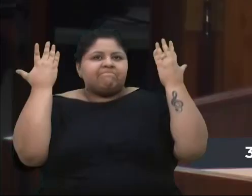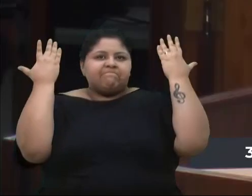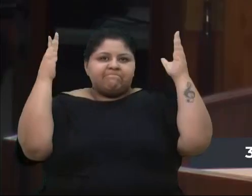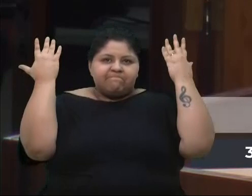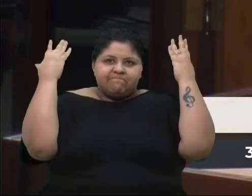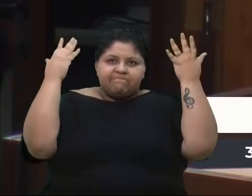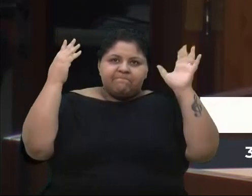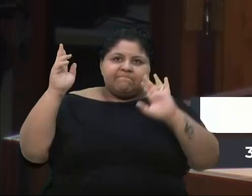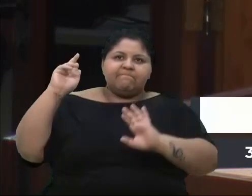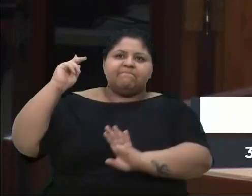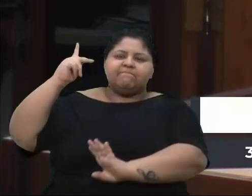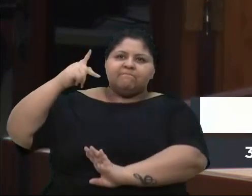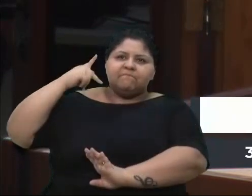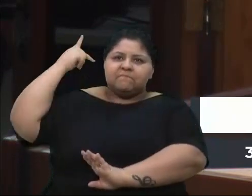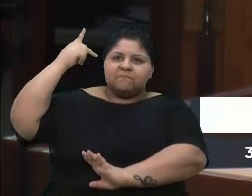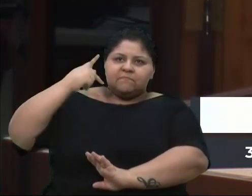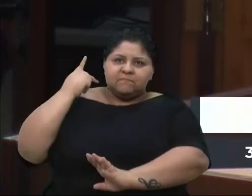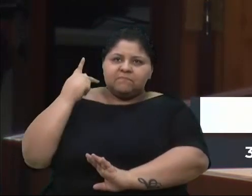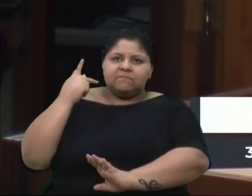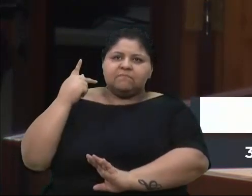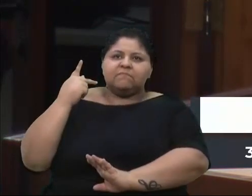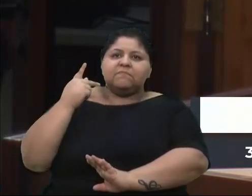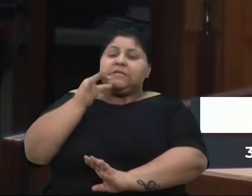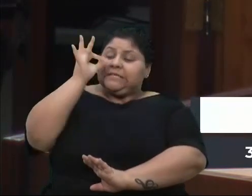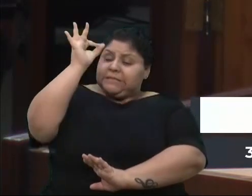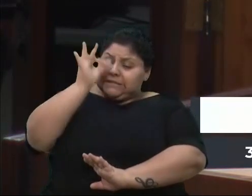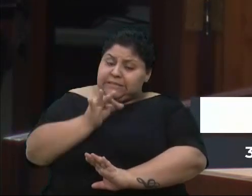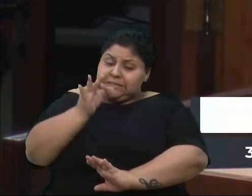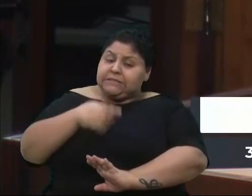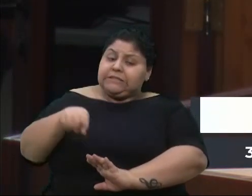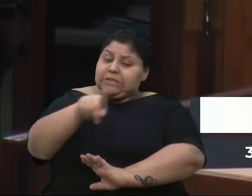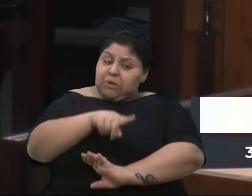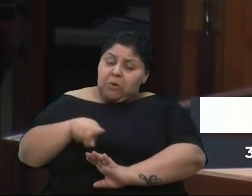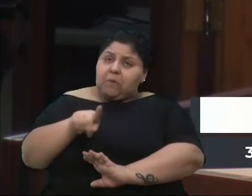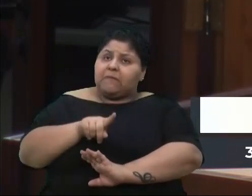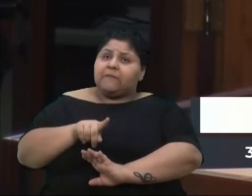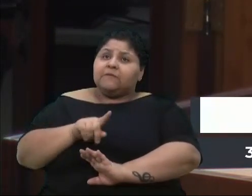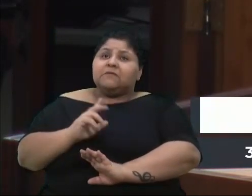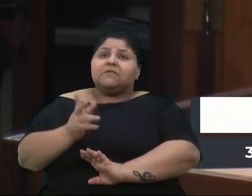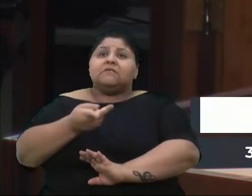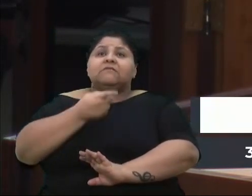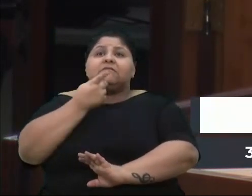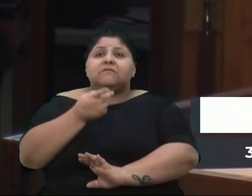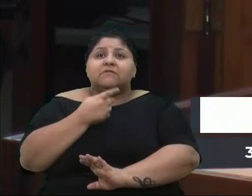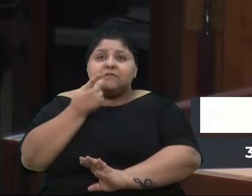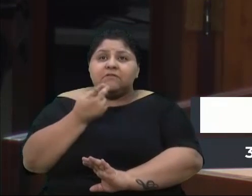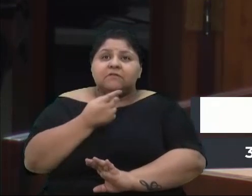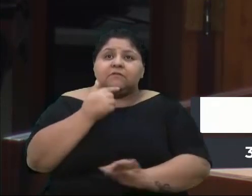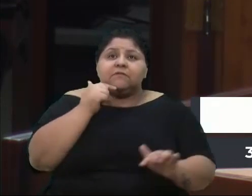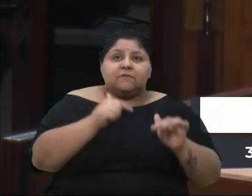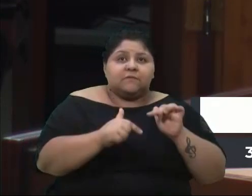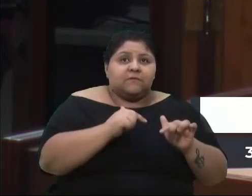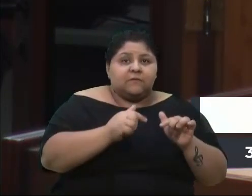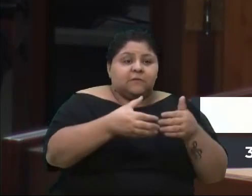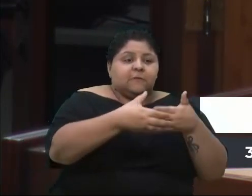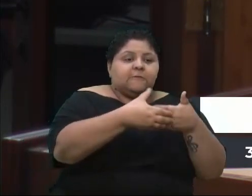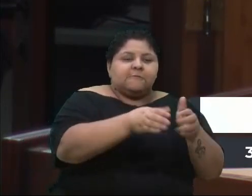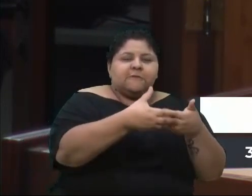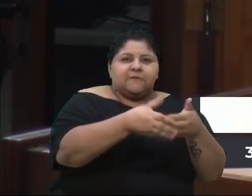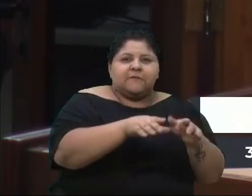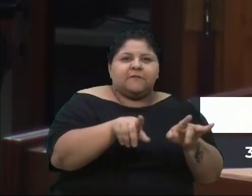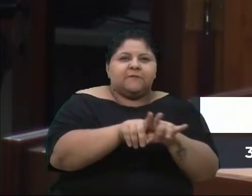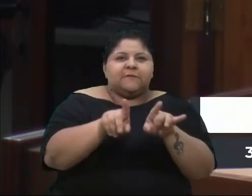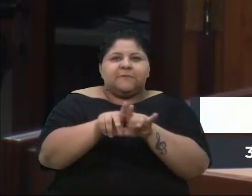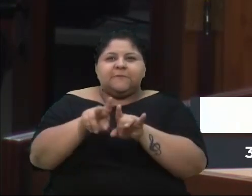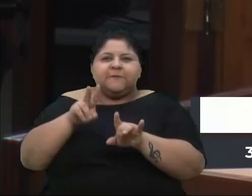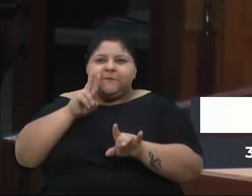o vereador Juliano Valim. De fato, quando a gente fala sobre os serviços de convivência e fortalecimento